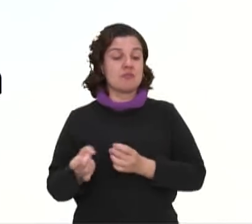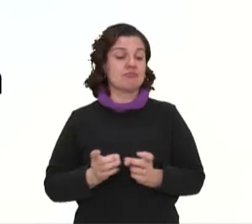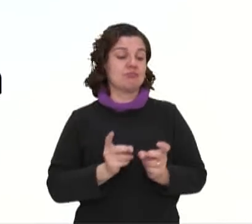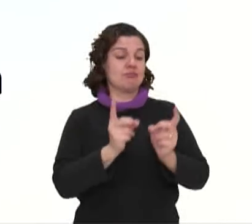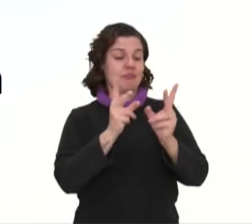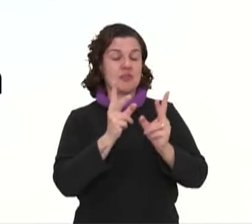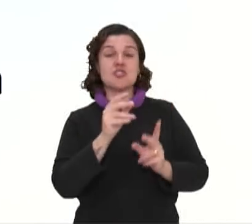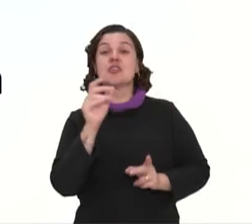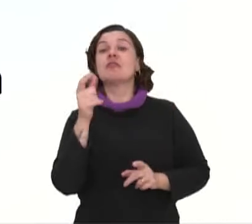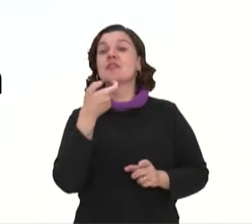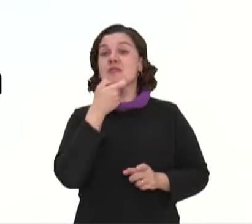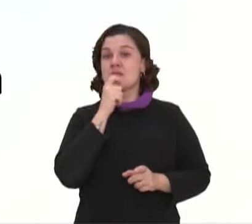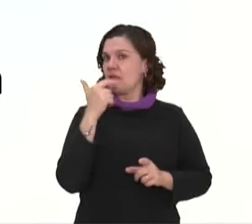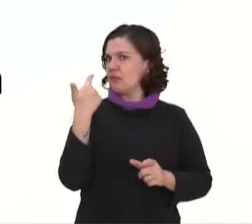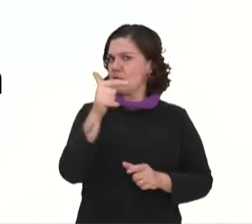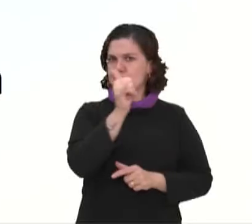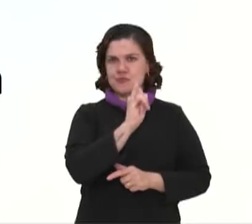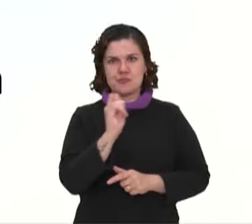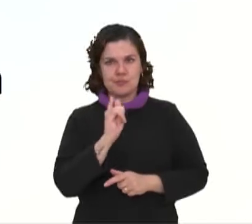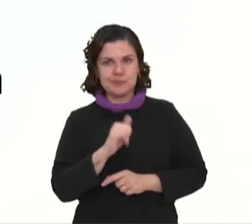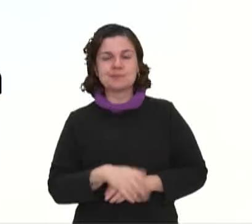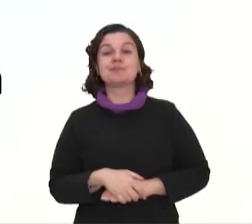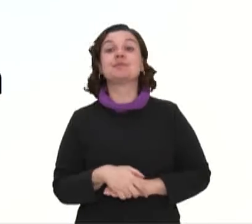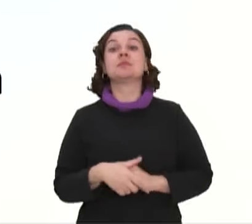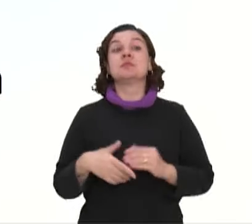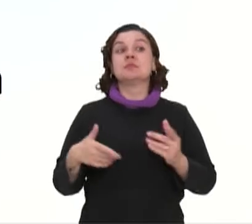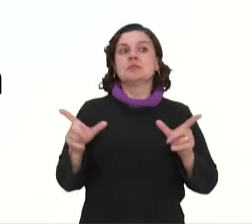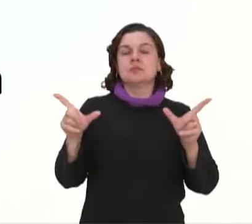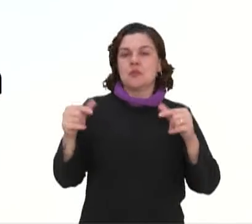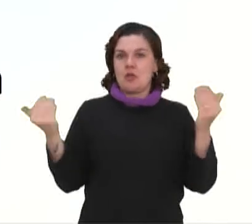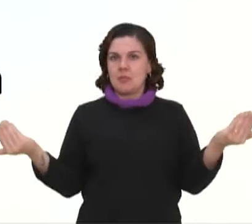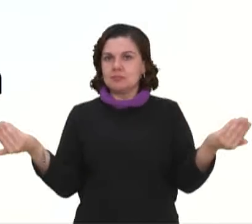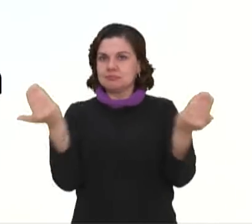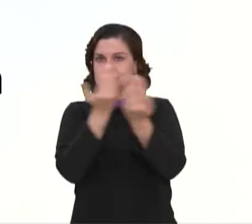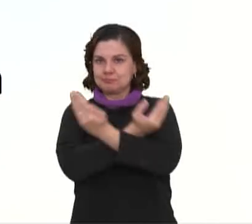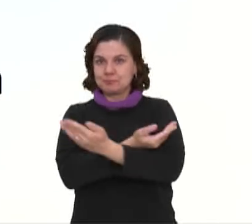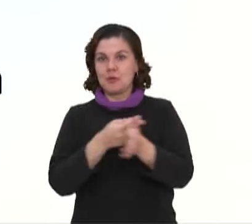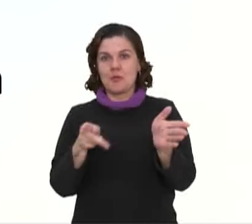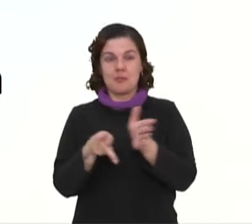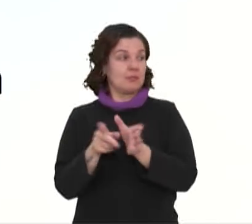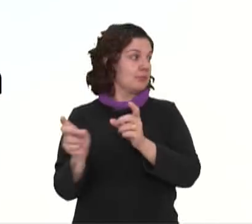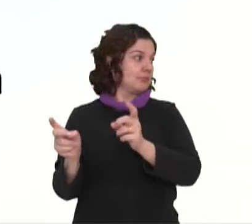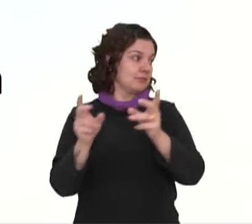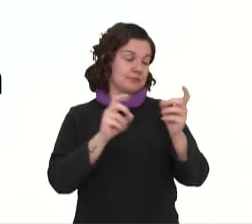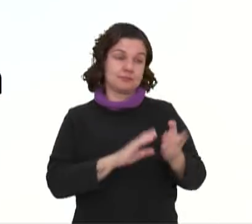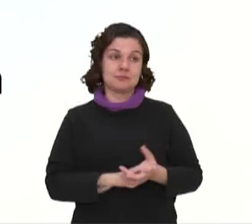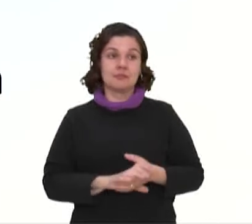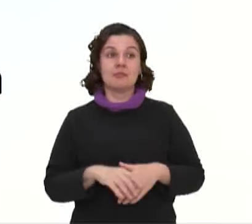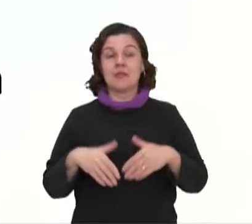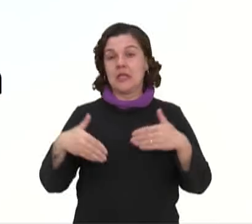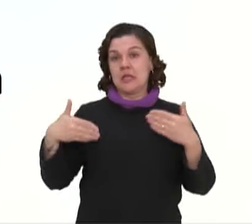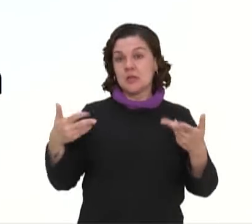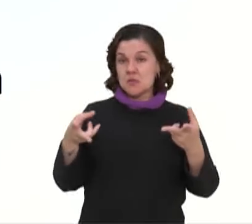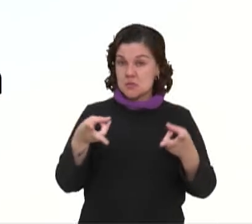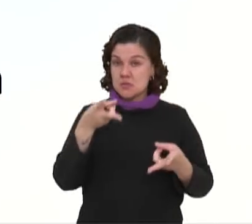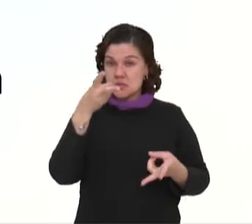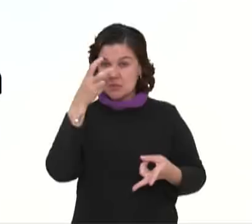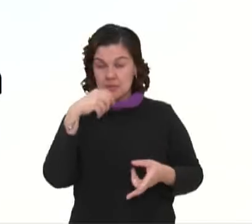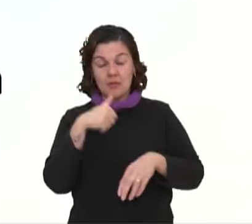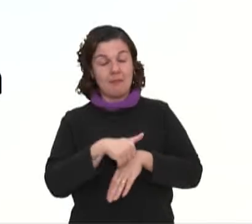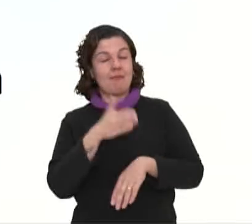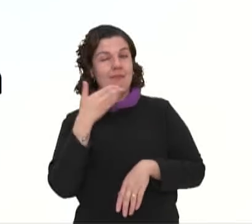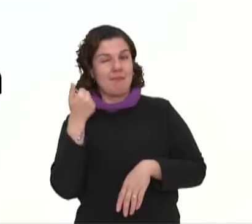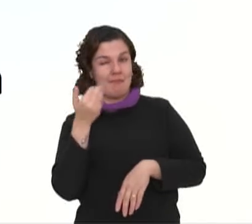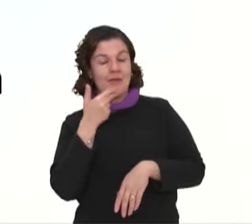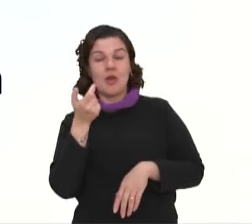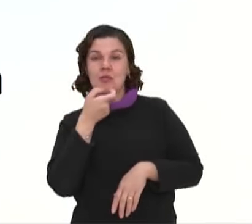vendidos sem imposto na Inglaterra. Então, uma troca comercial. Você percebe que essa troca é muito mais